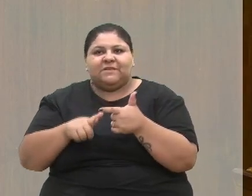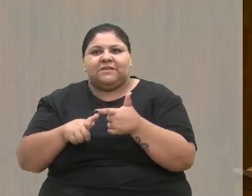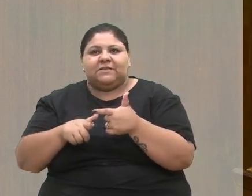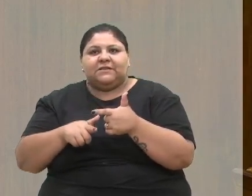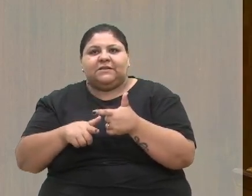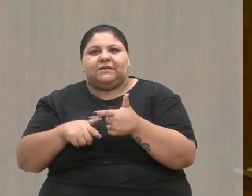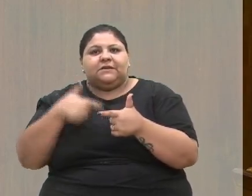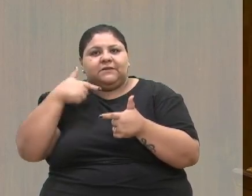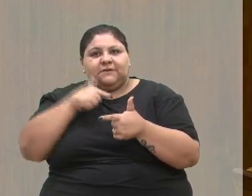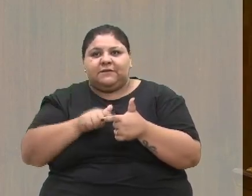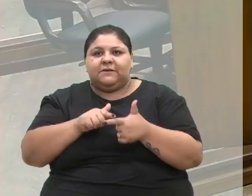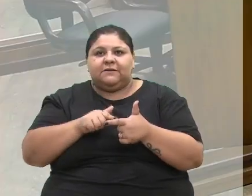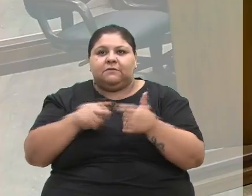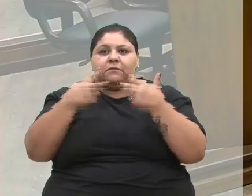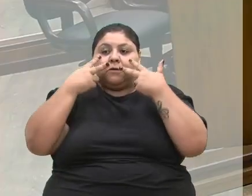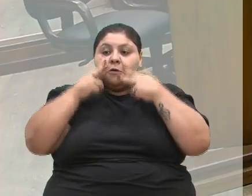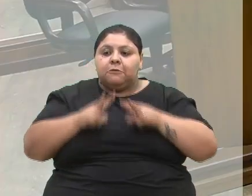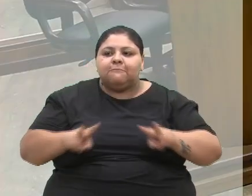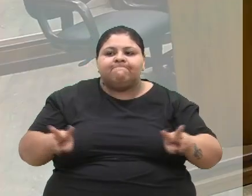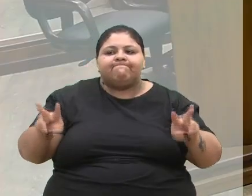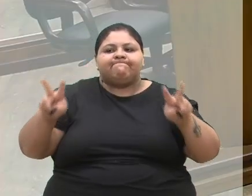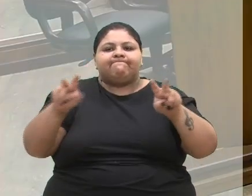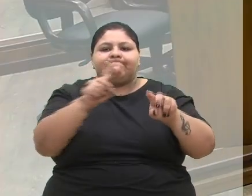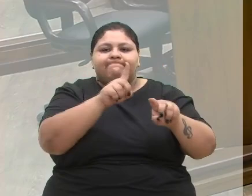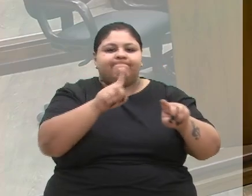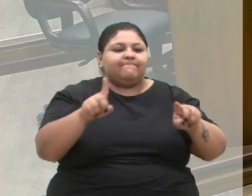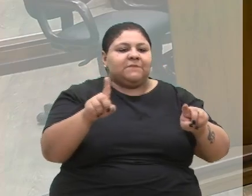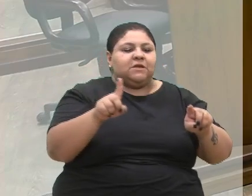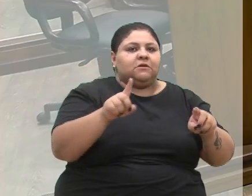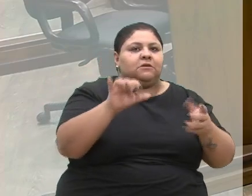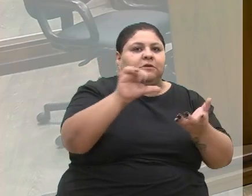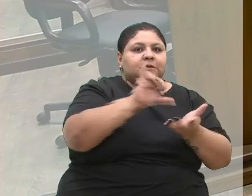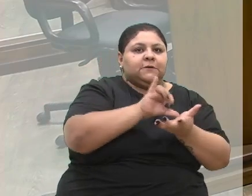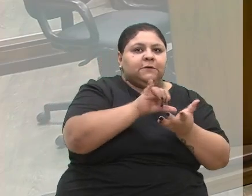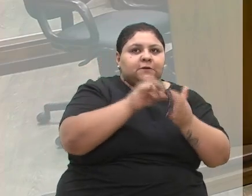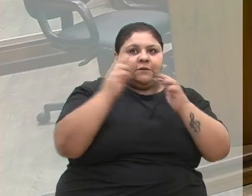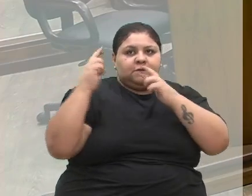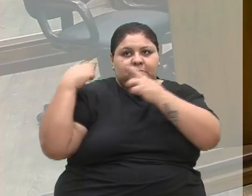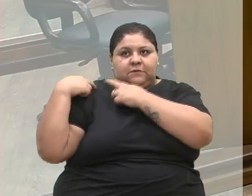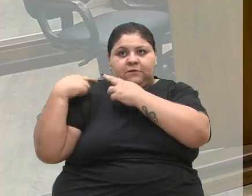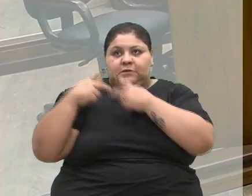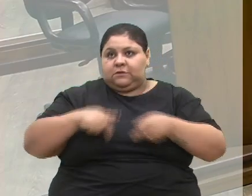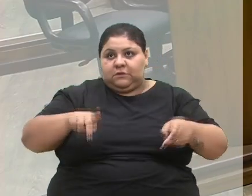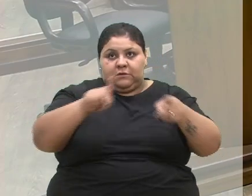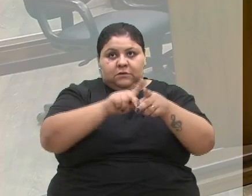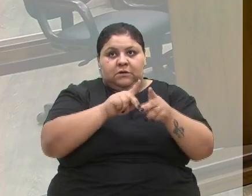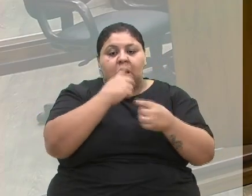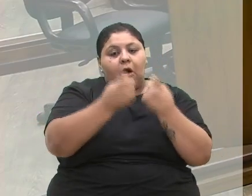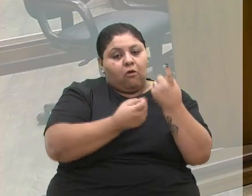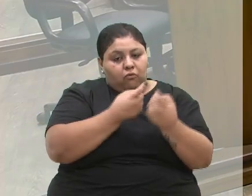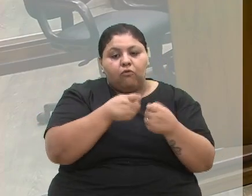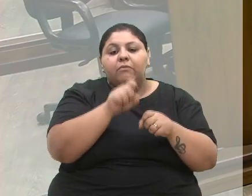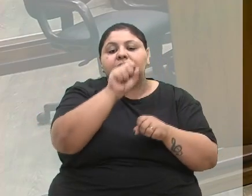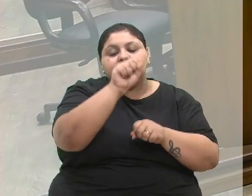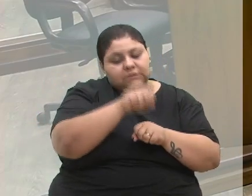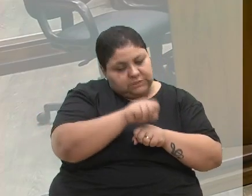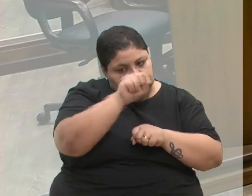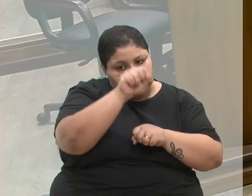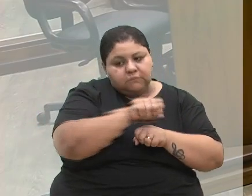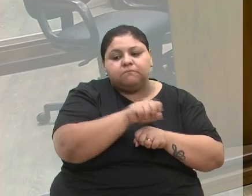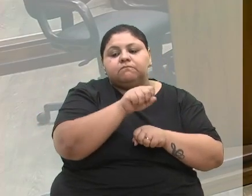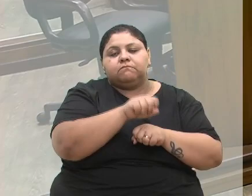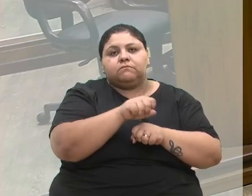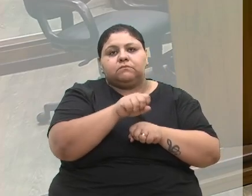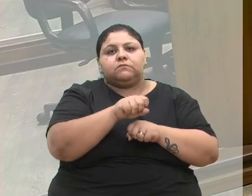nossa cidade. Não só, eu acho que às vezes a gente responsabiliza a população, em parte ela tem razão,